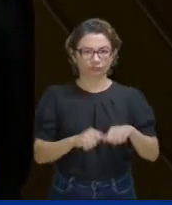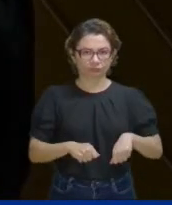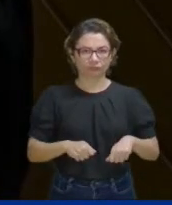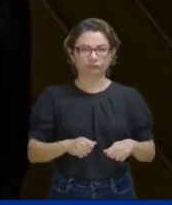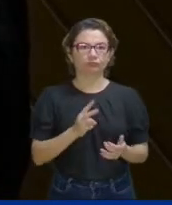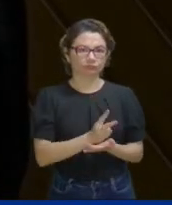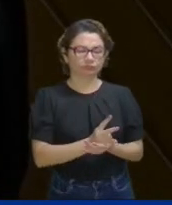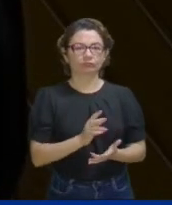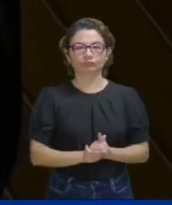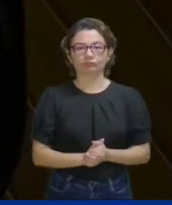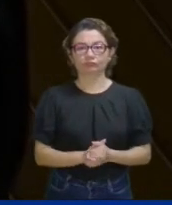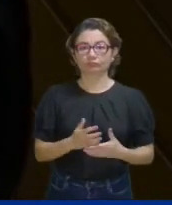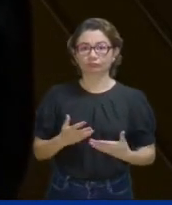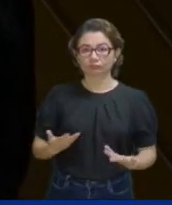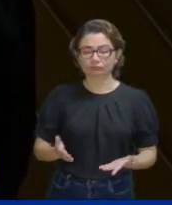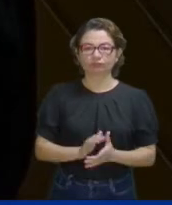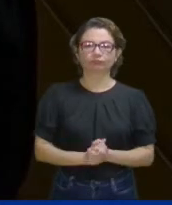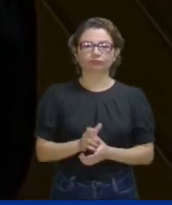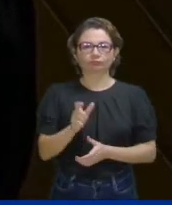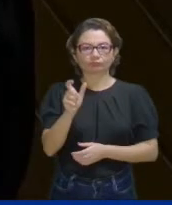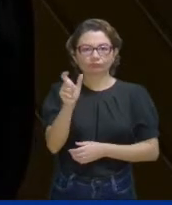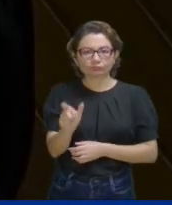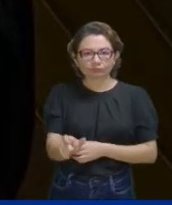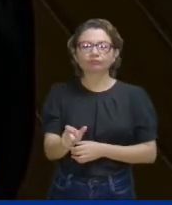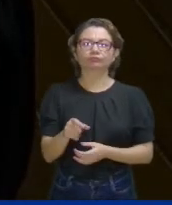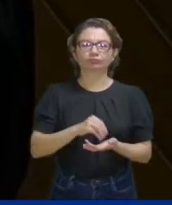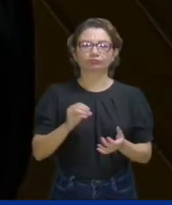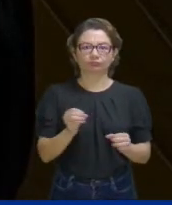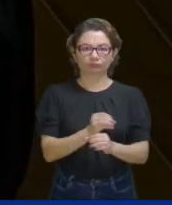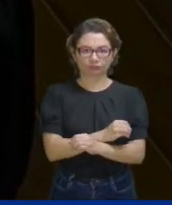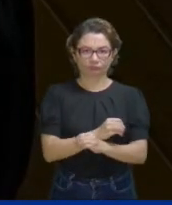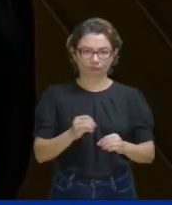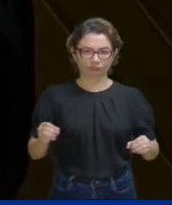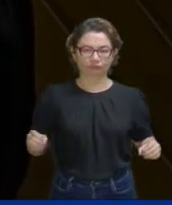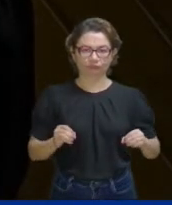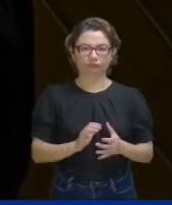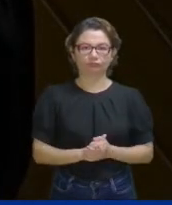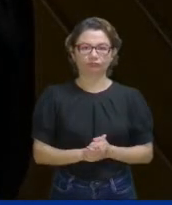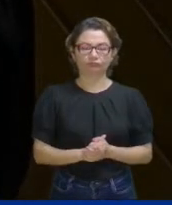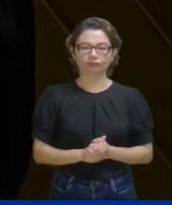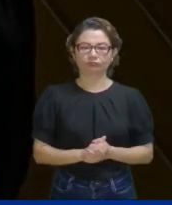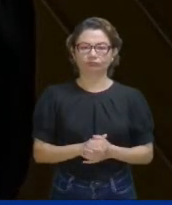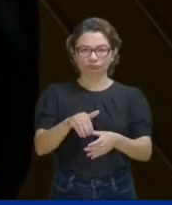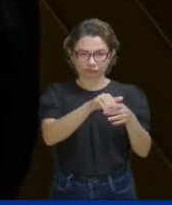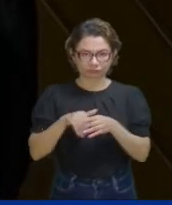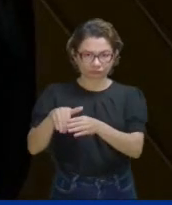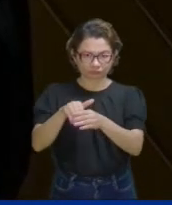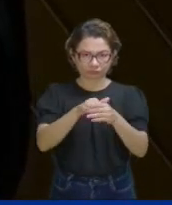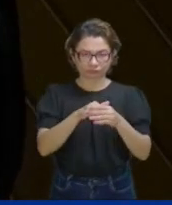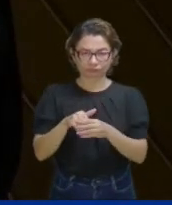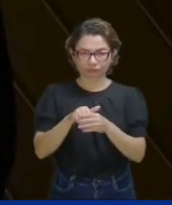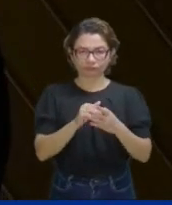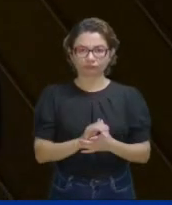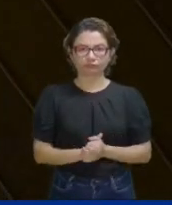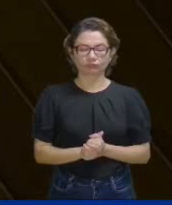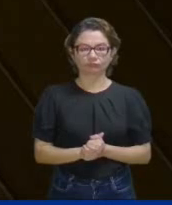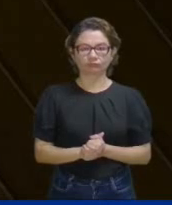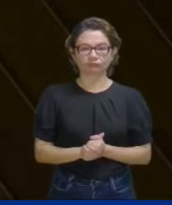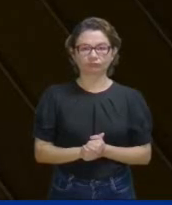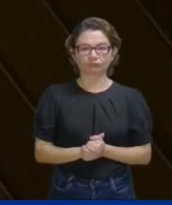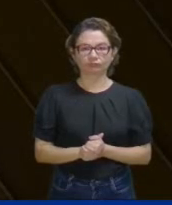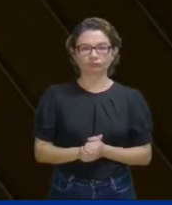pode prosseguir. No caso, a parte embargante Foco alega no juiz omissão no Anselmo acordo ao Gonçalves. afirmar que este não teria analisado os fatores regionais